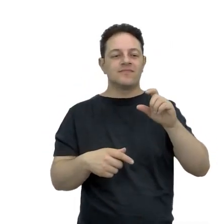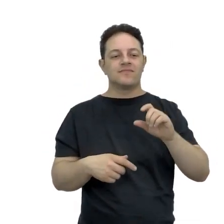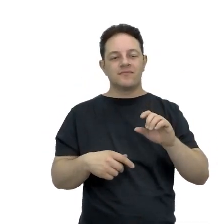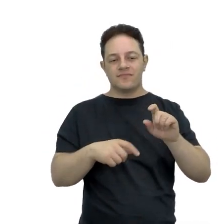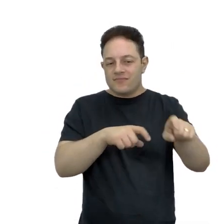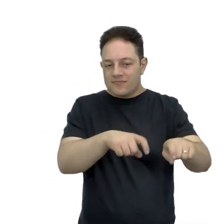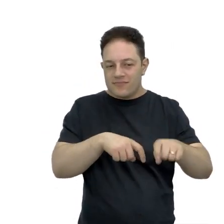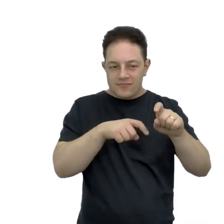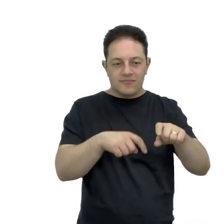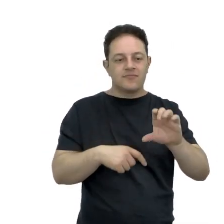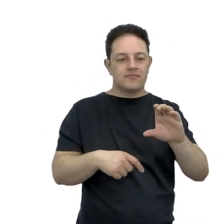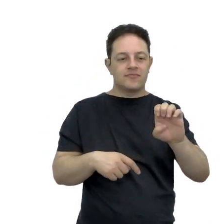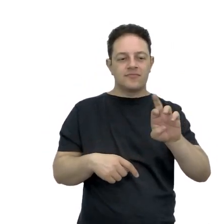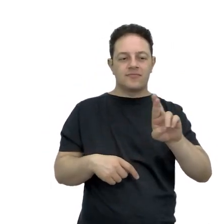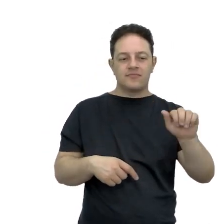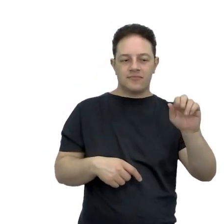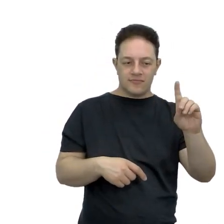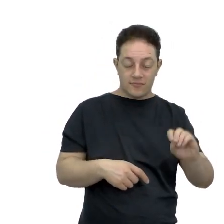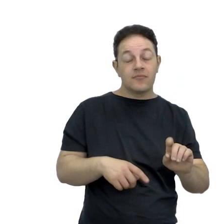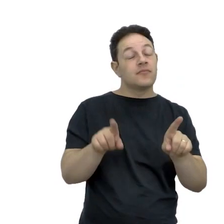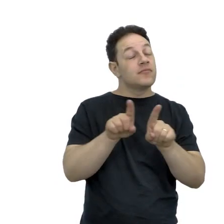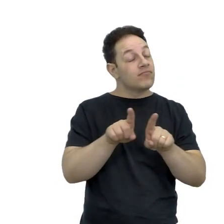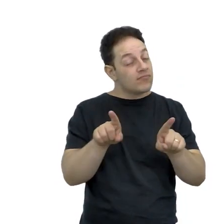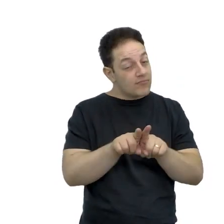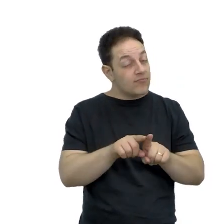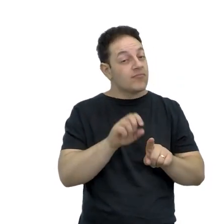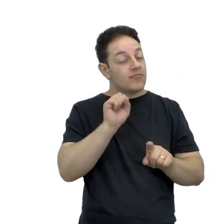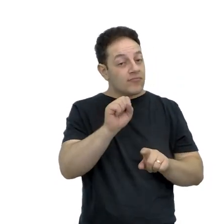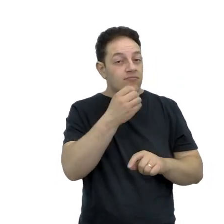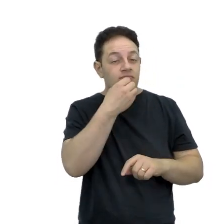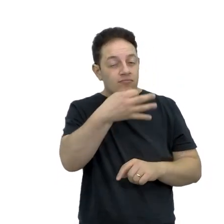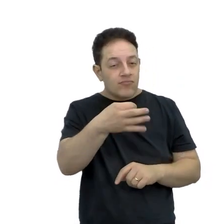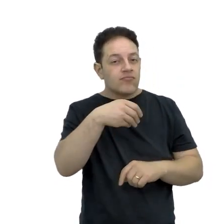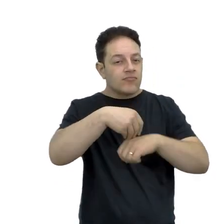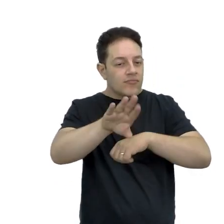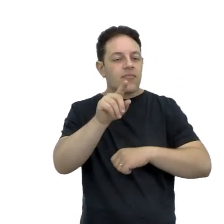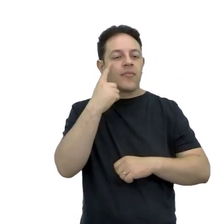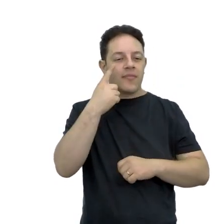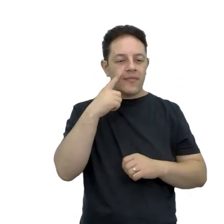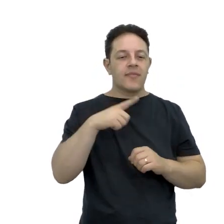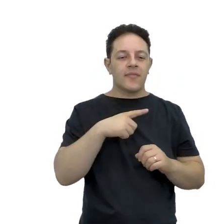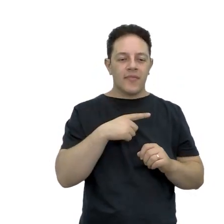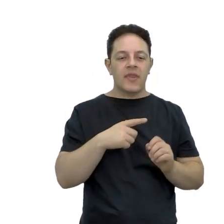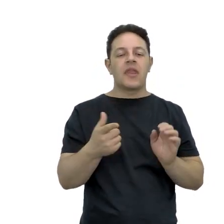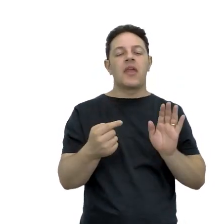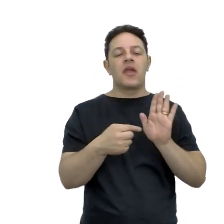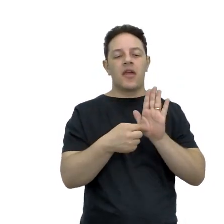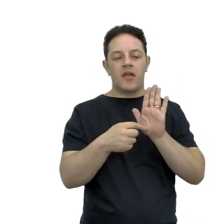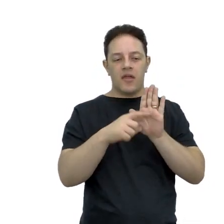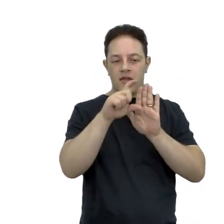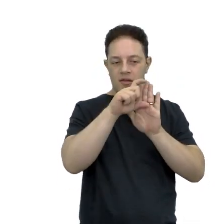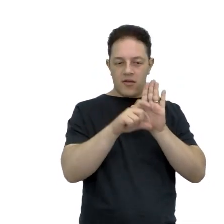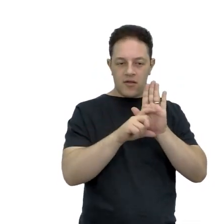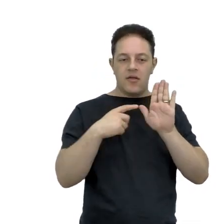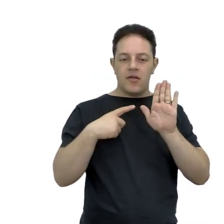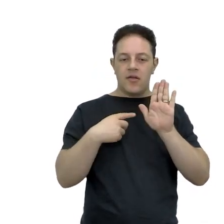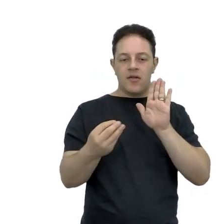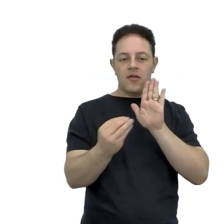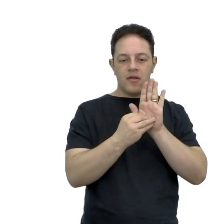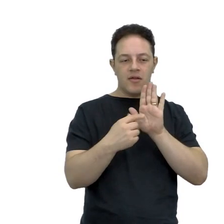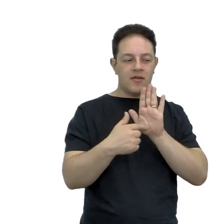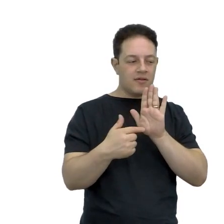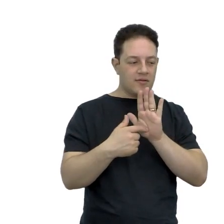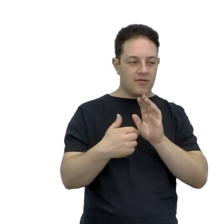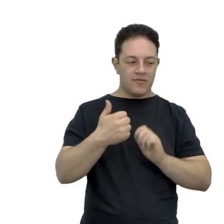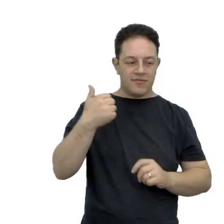e, como sugestão, pode ser seguida pela produção do parágrafo, como indicado aqui mesmo no